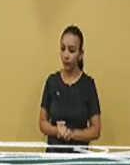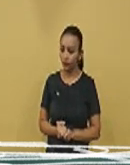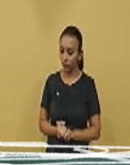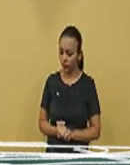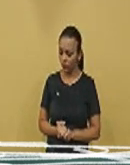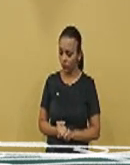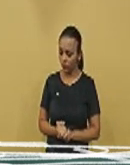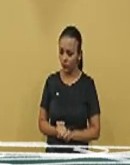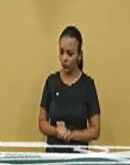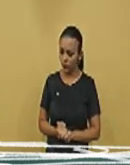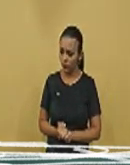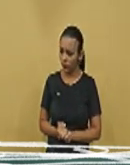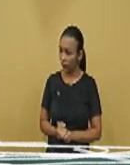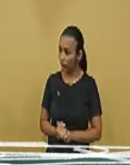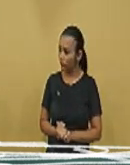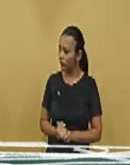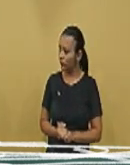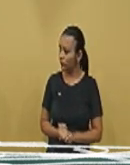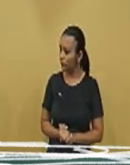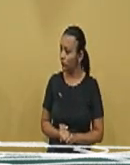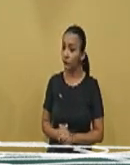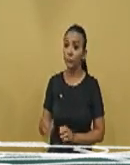Dois minutos, professora Etienne.